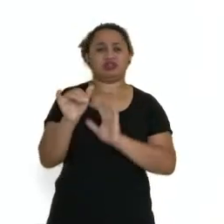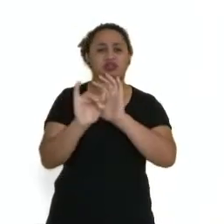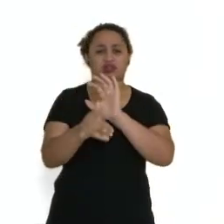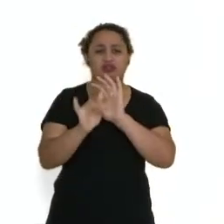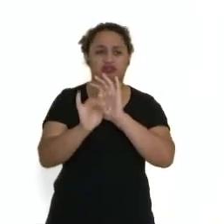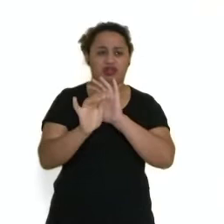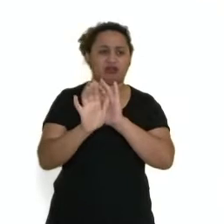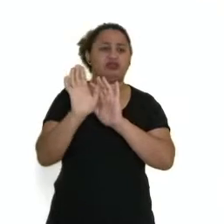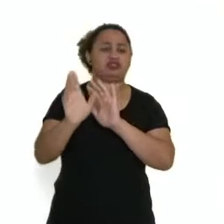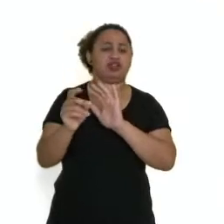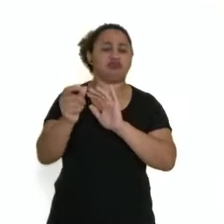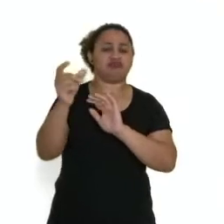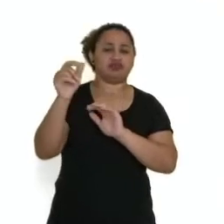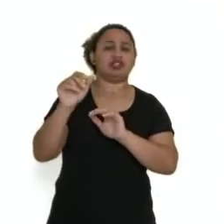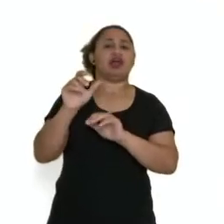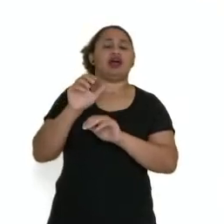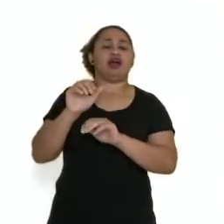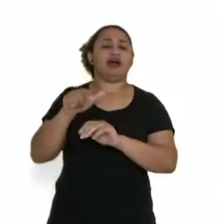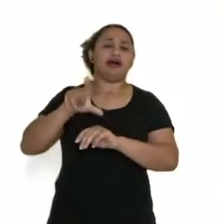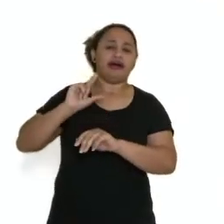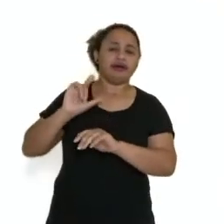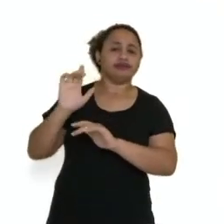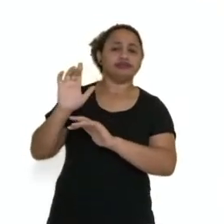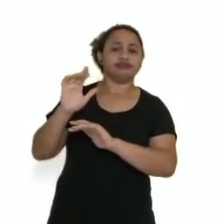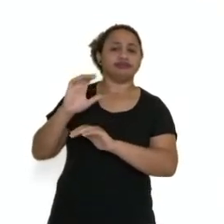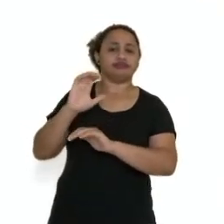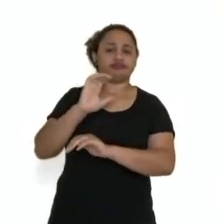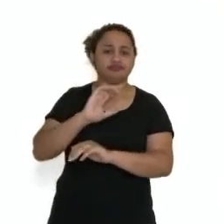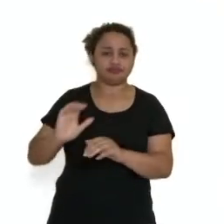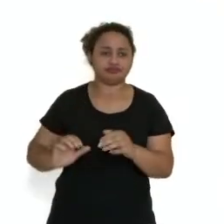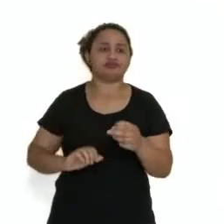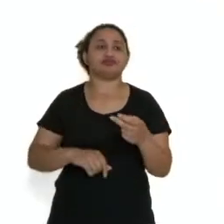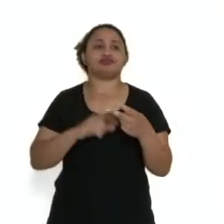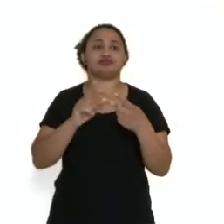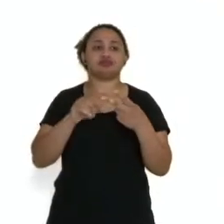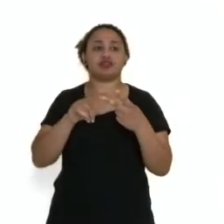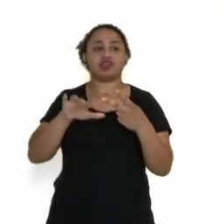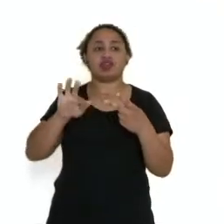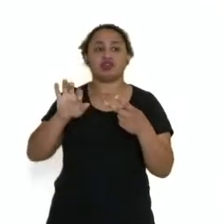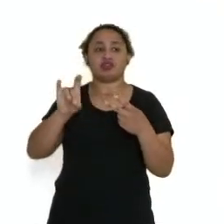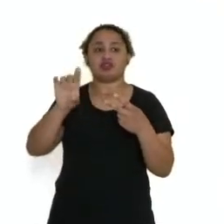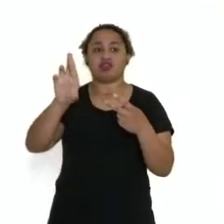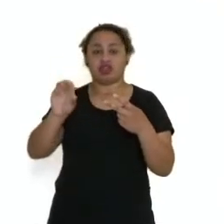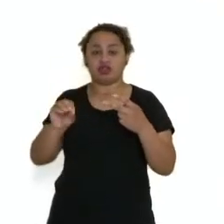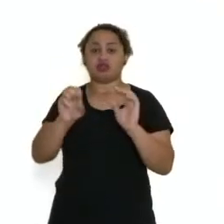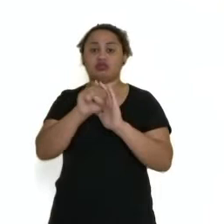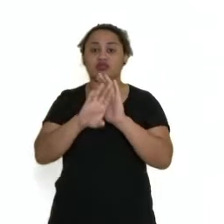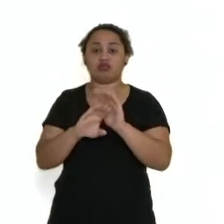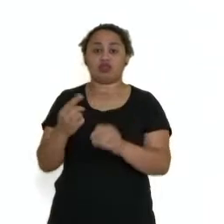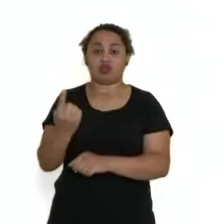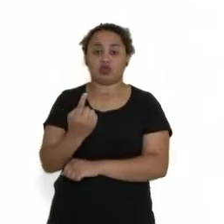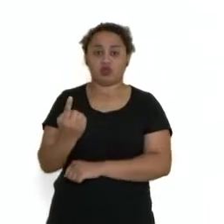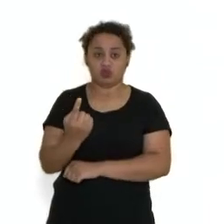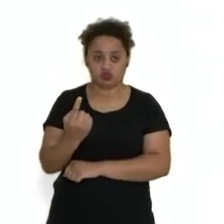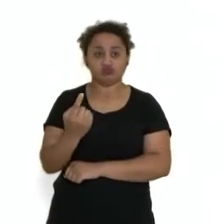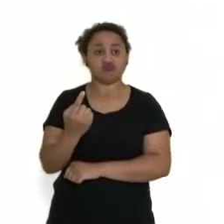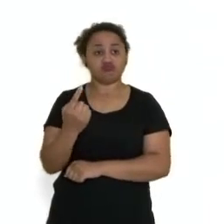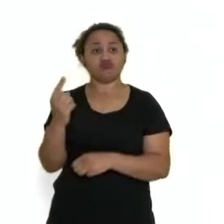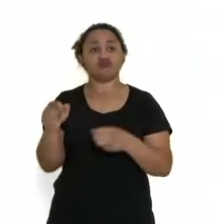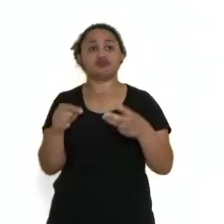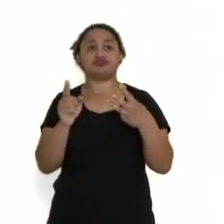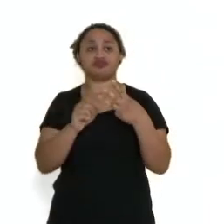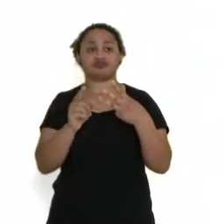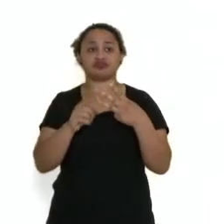a.C., então, na Grécia. Fedro, do século I, em Roma, que recria Êxopo. Jean de